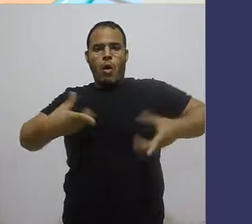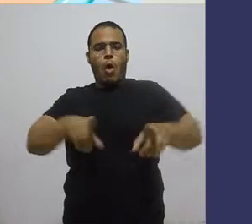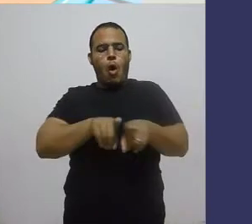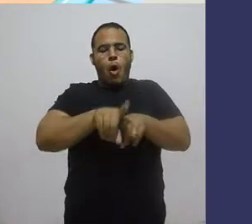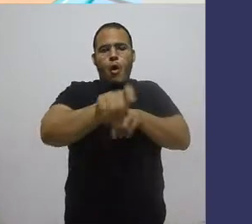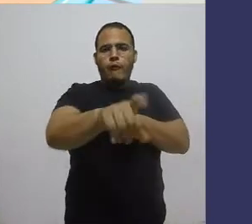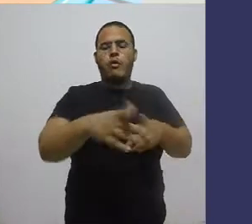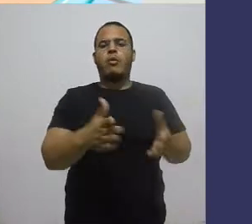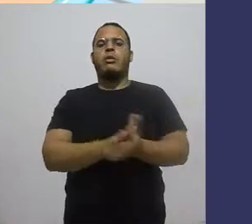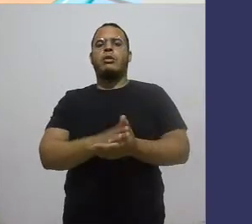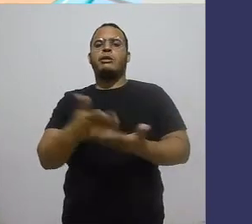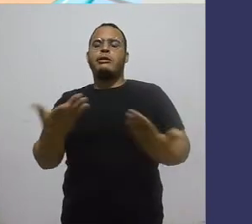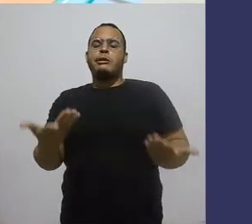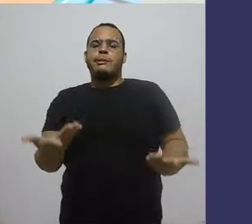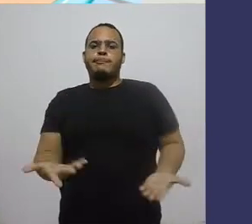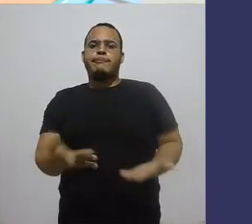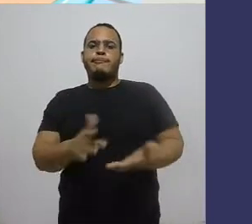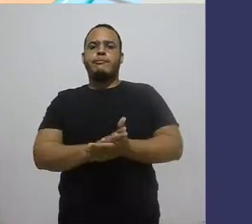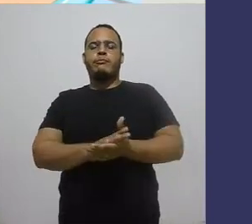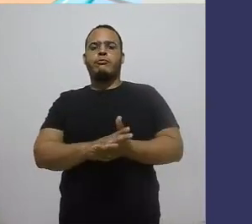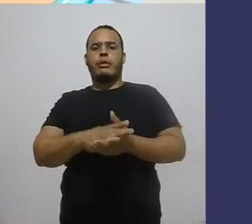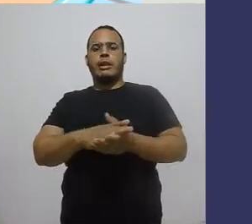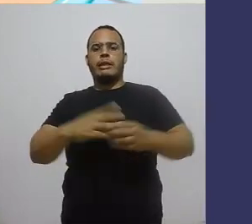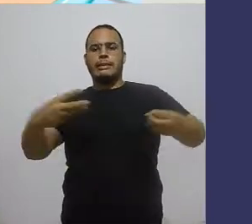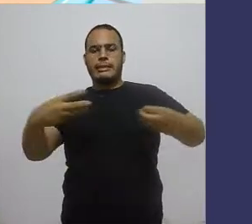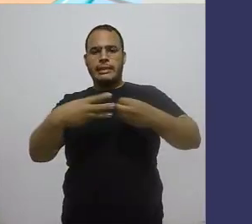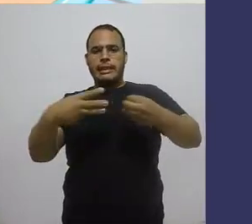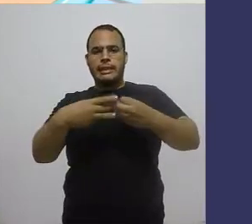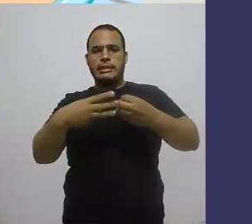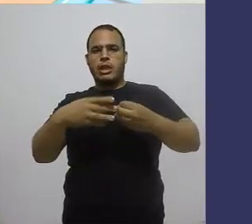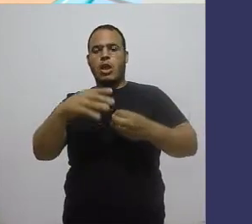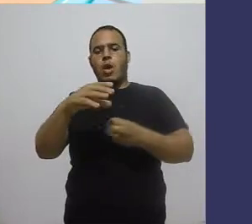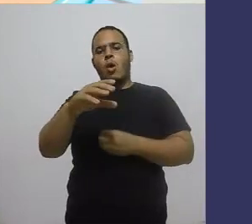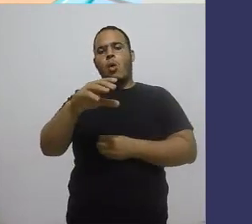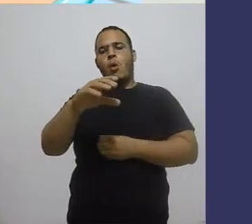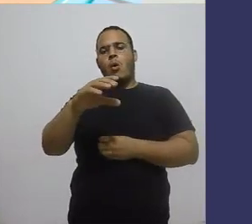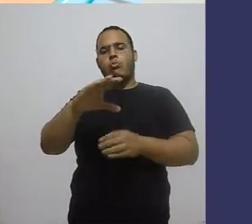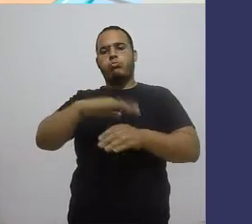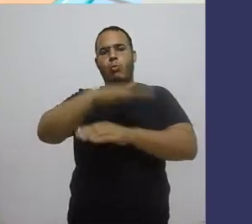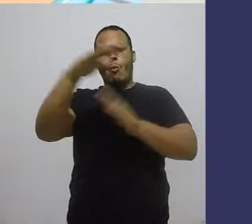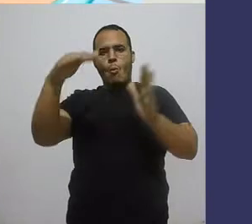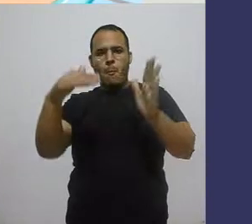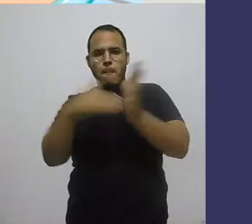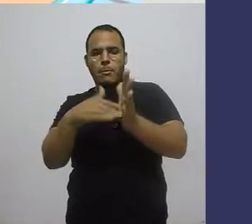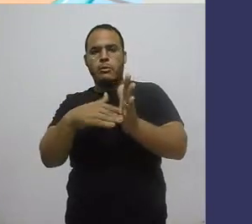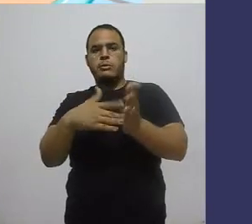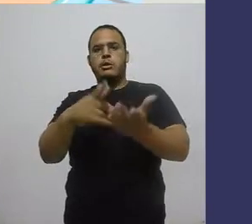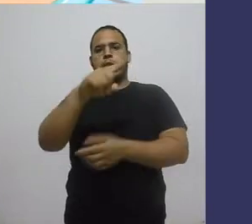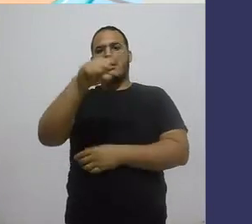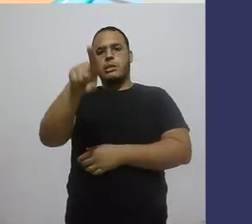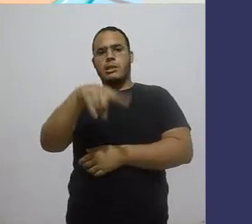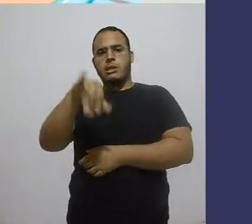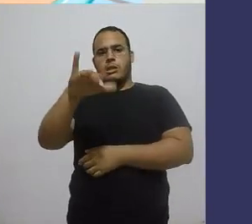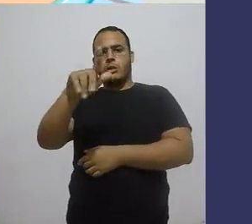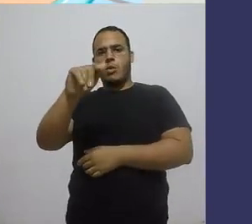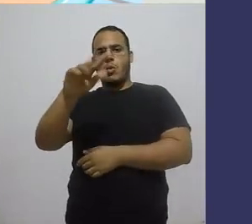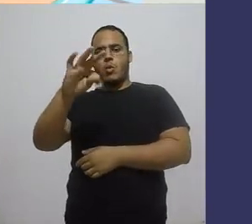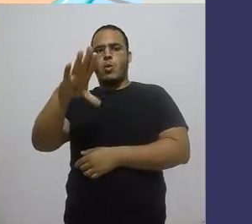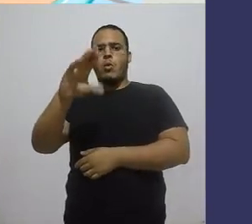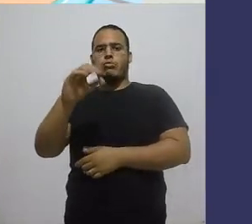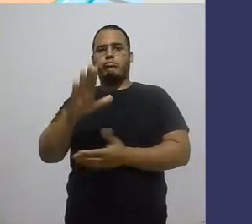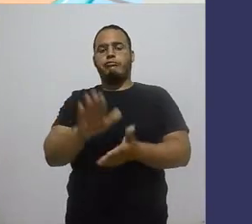completa. Essa célula completa, que é originária da fecundação, a gente chama de zigoto. Esse